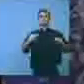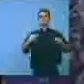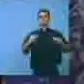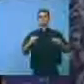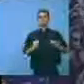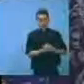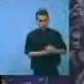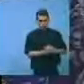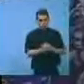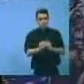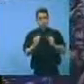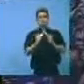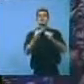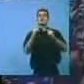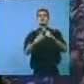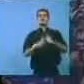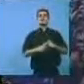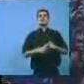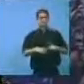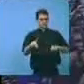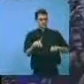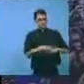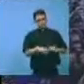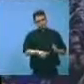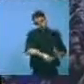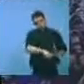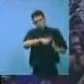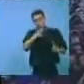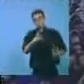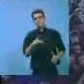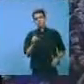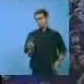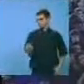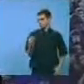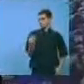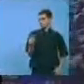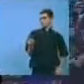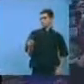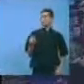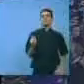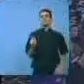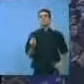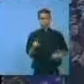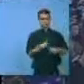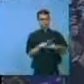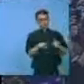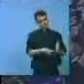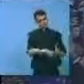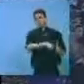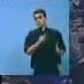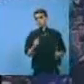Pedro, o primeiro Papa, que coisa estupenda, Jesus